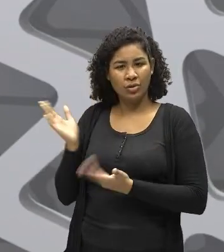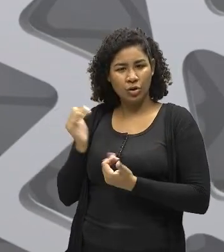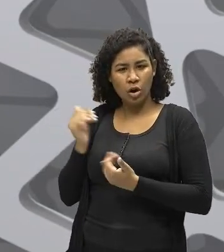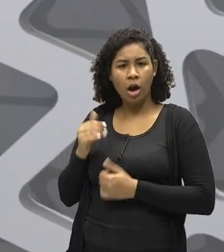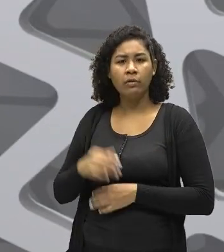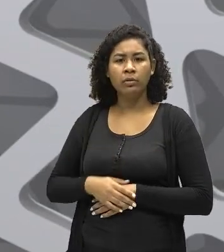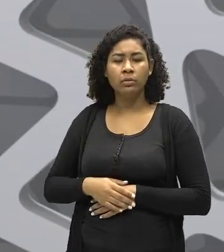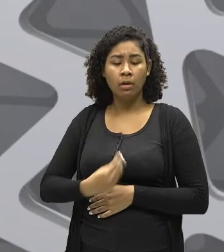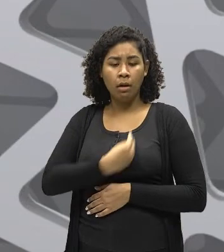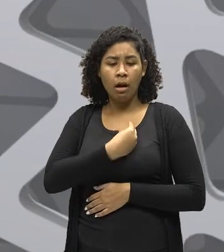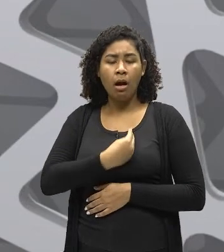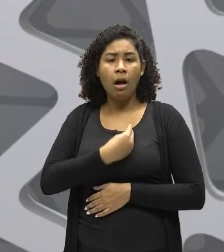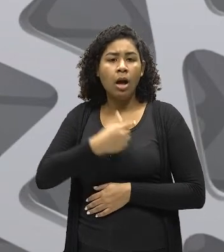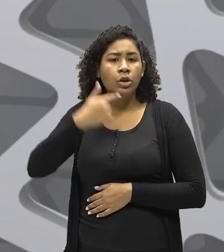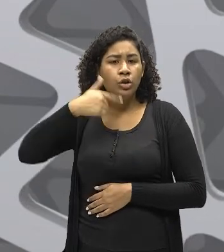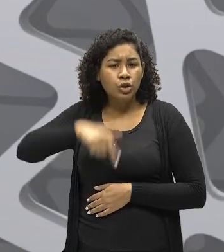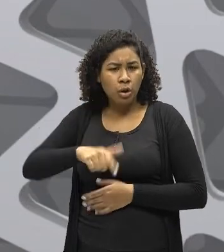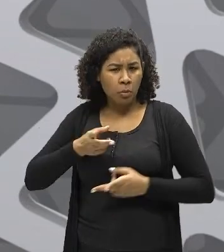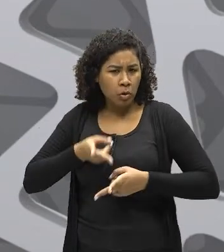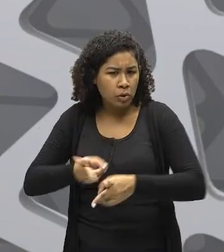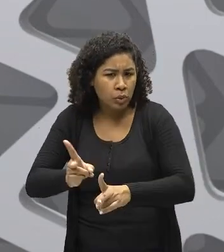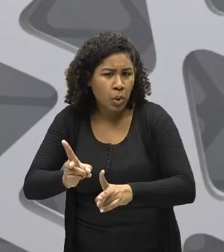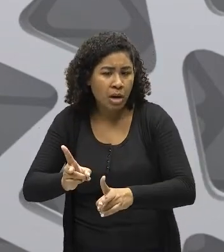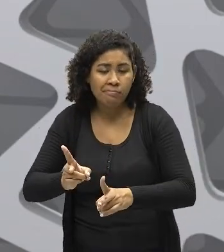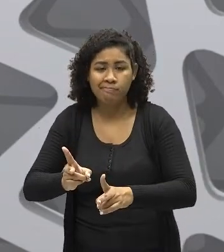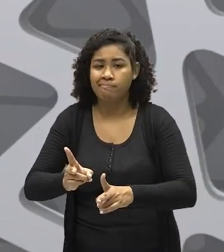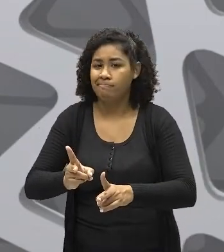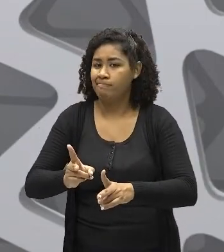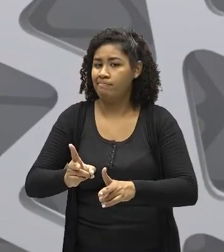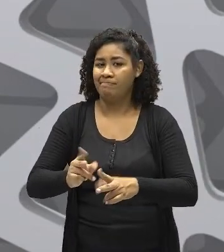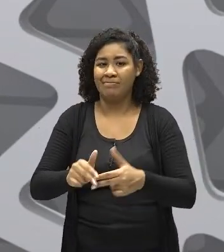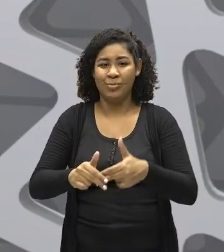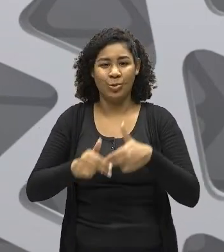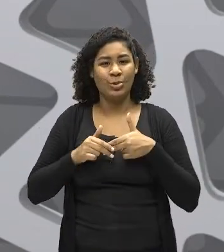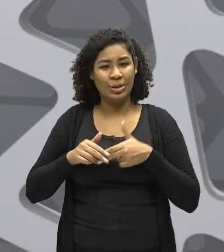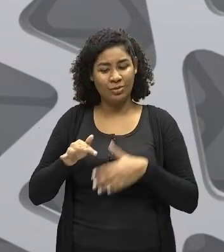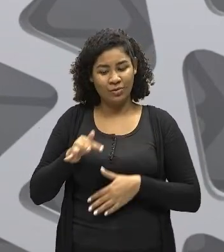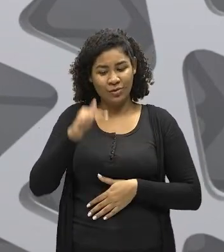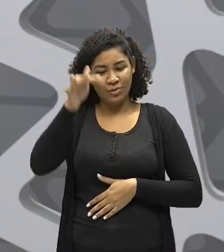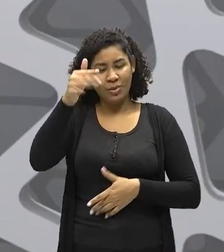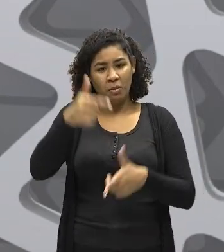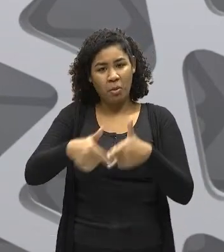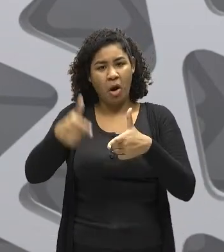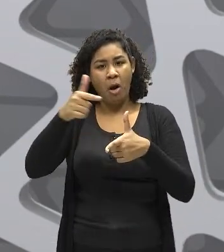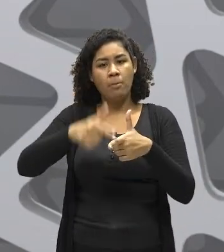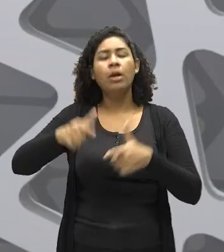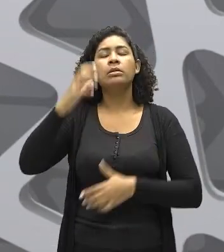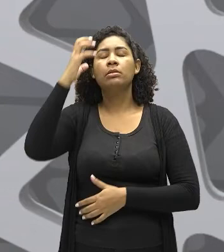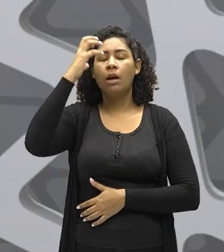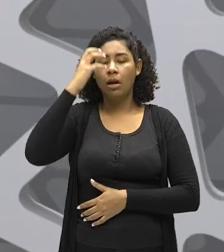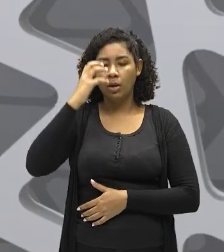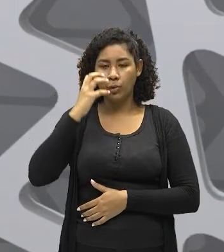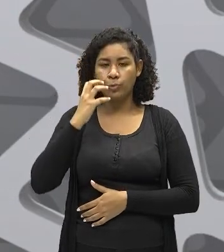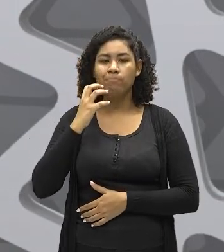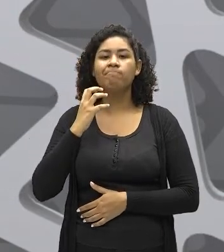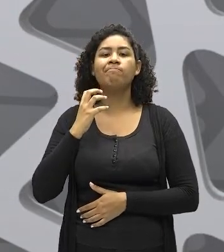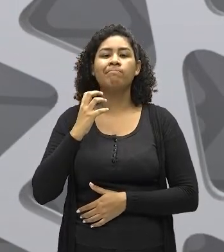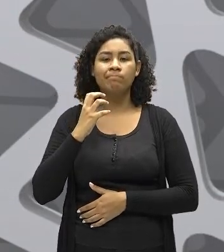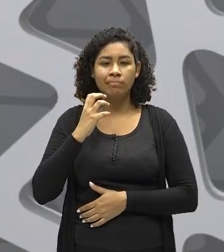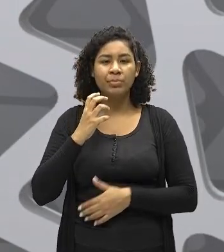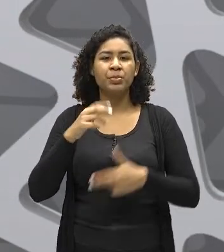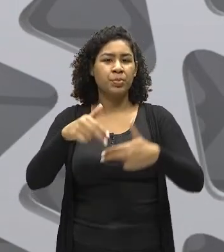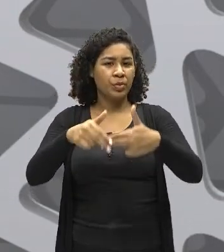Então, nós temos aí um problema muito sério que pode ocorrer conosco. Vocês imaginam que no decorrer, antes desse